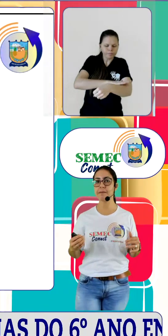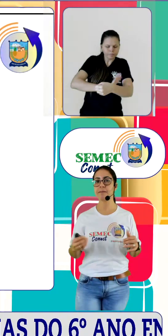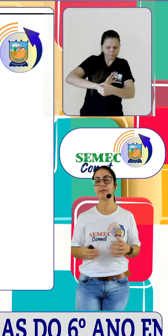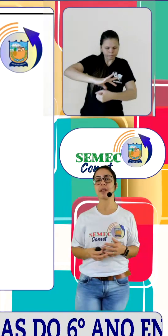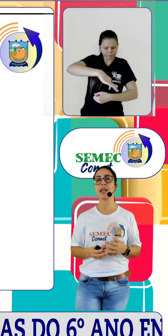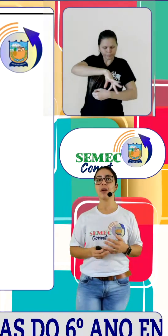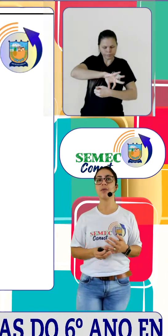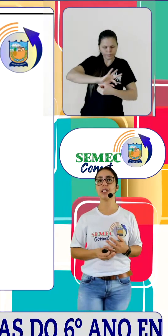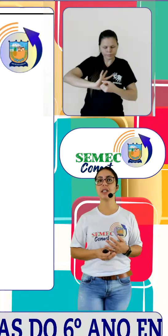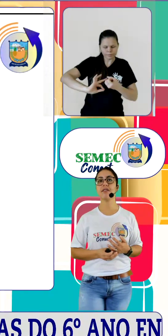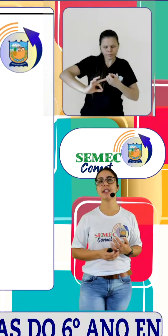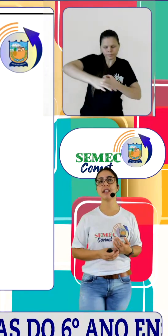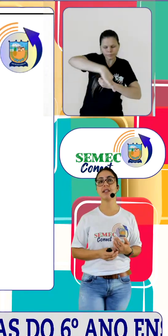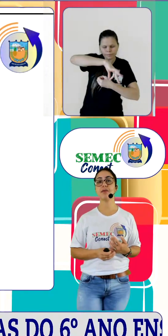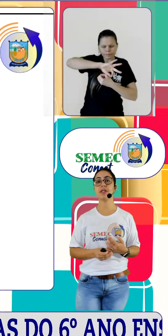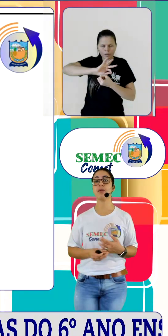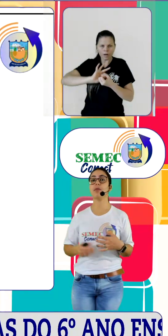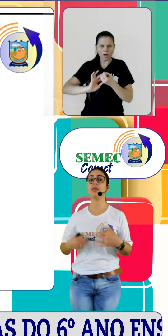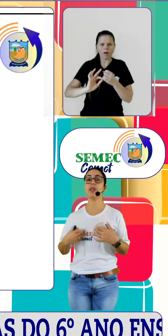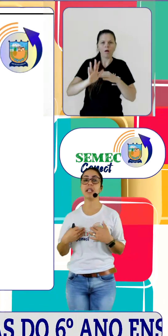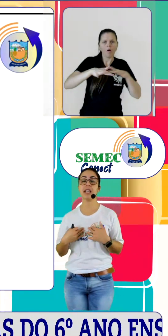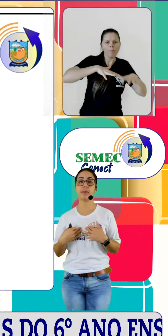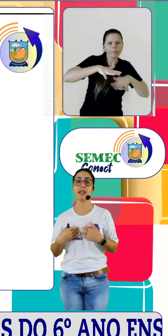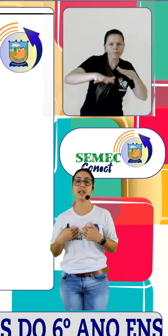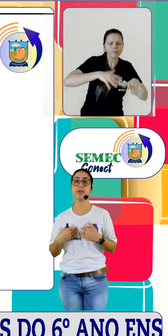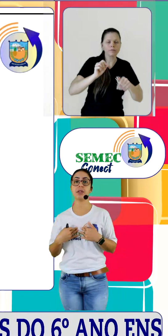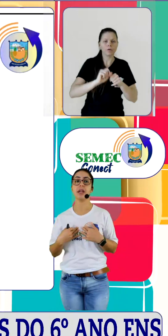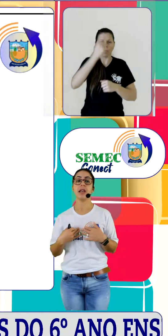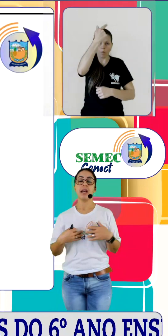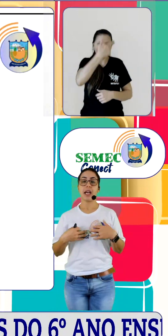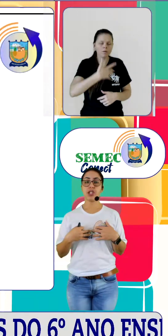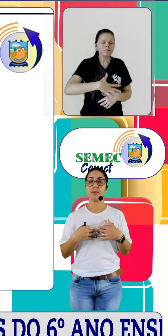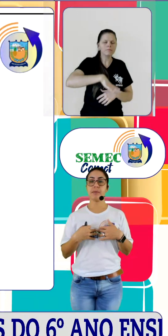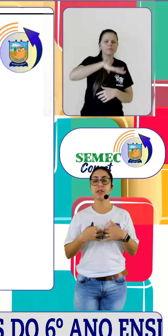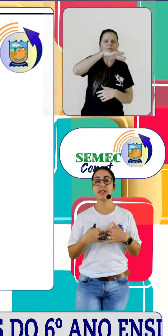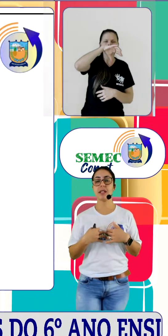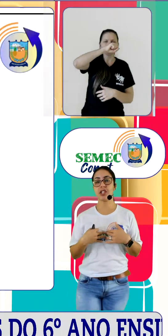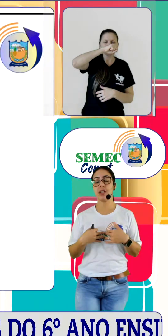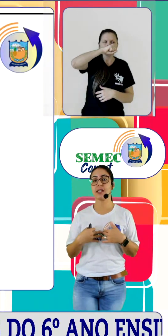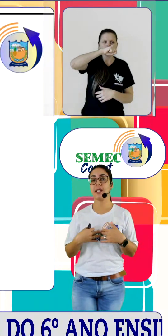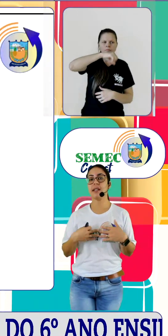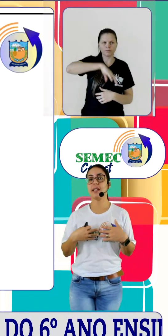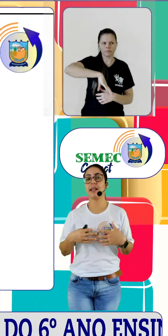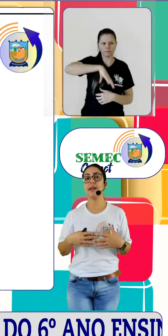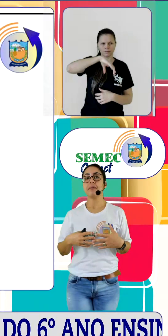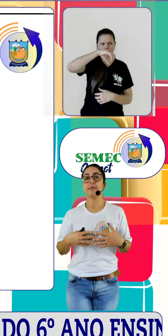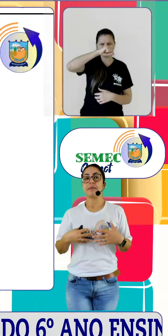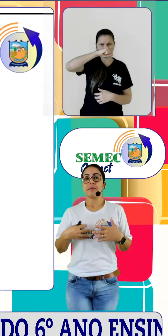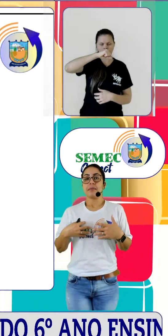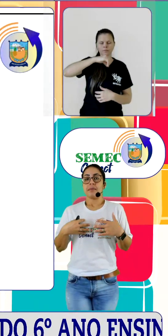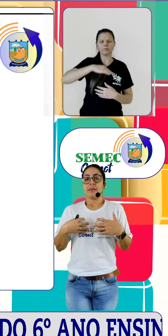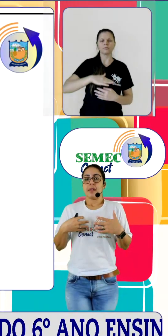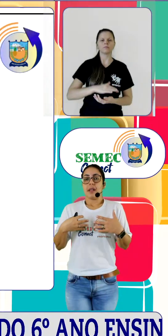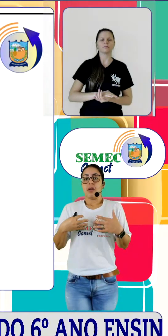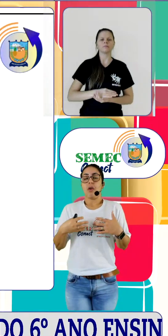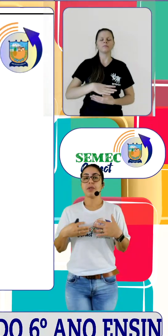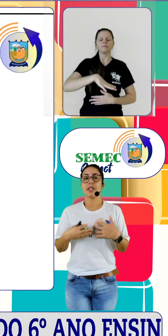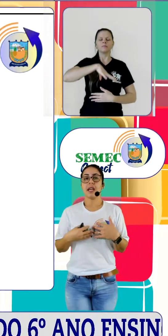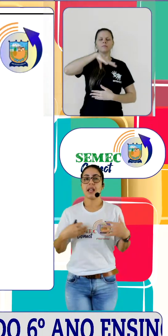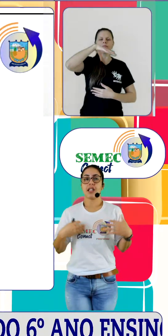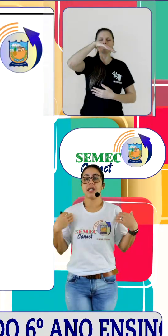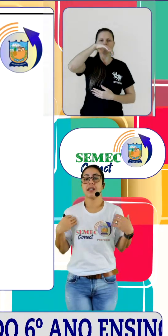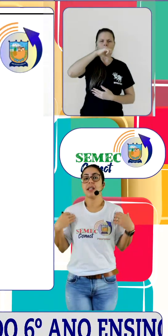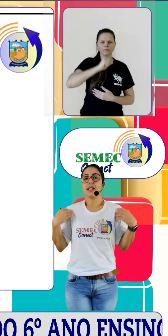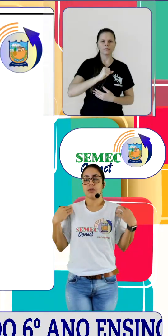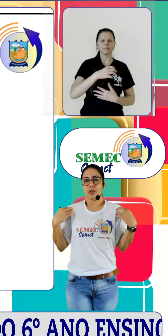vai conseguir fazer essa função. Quando nós respiramos, a gente sente, que como se